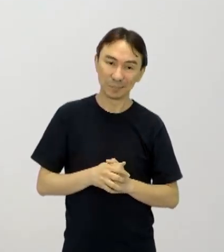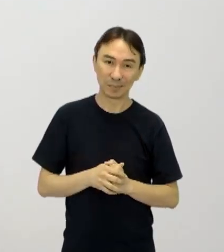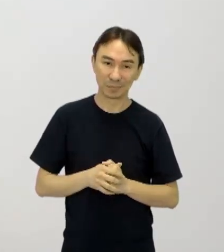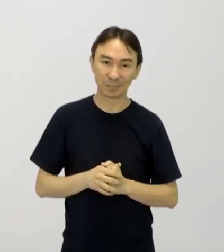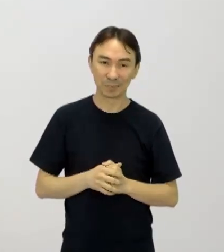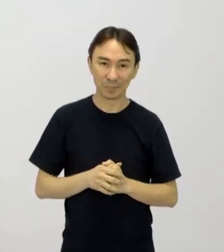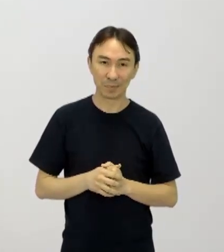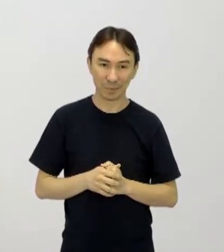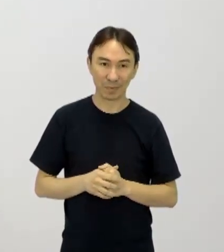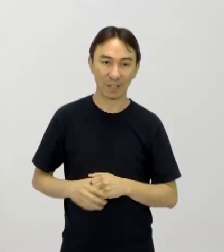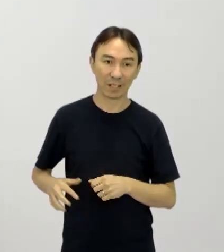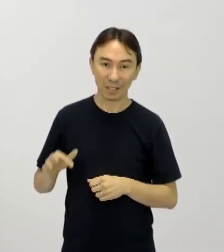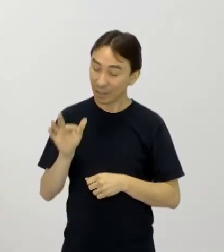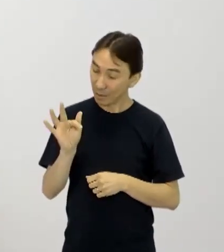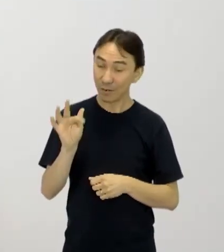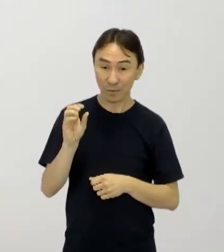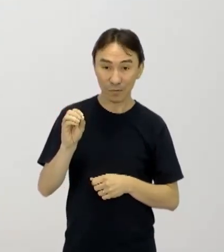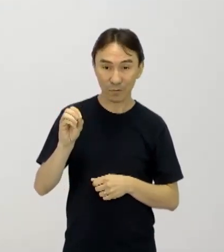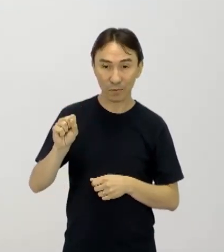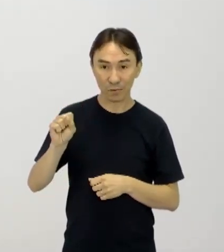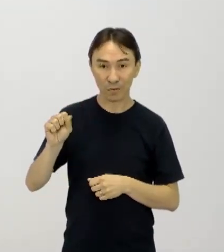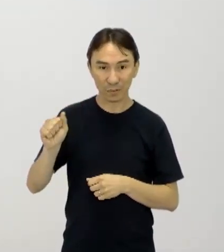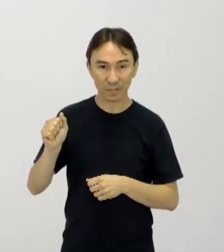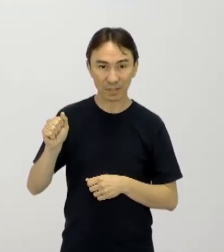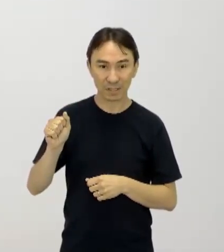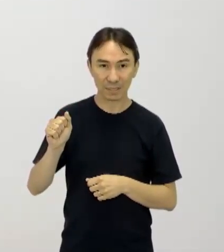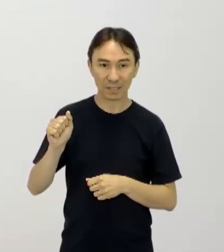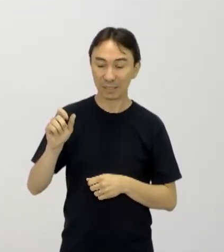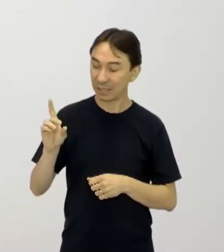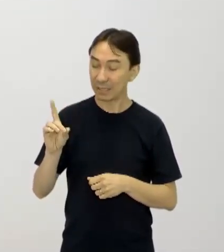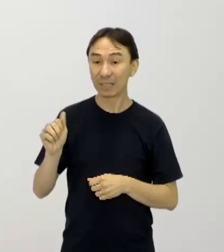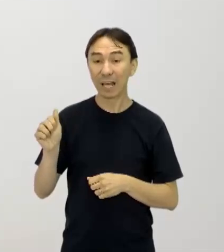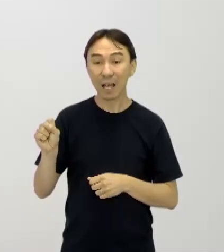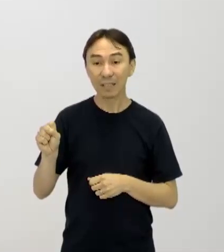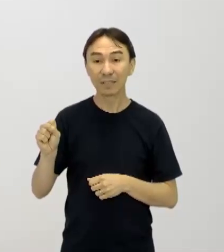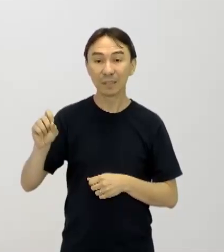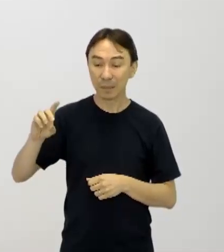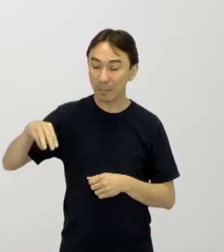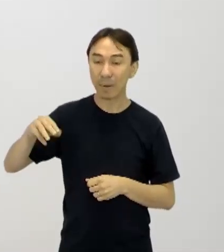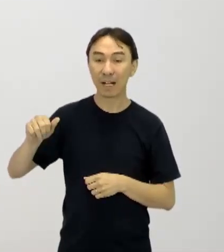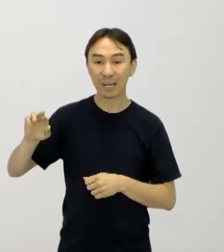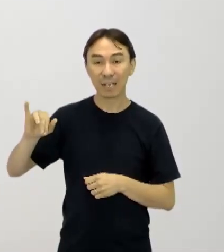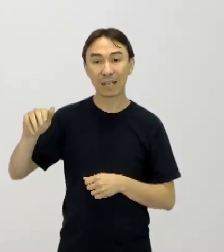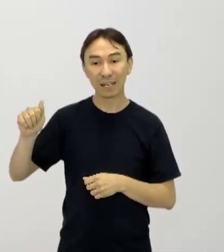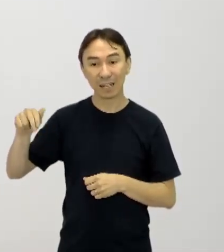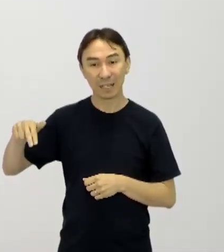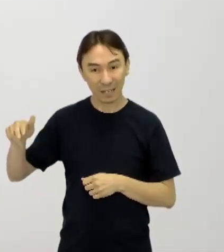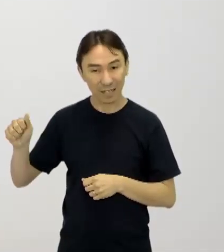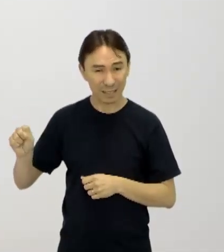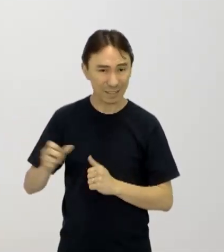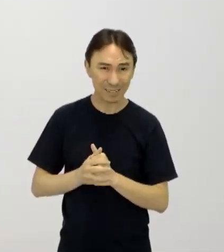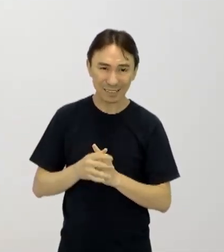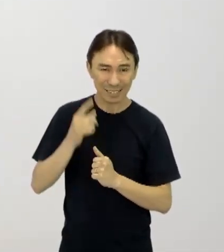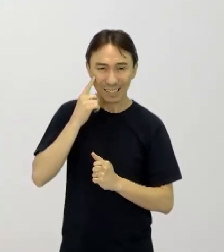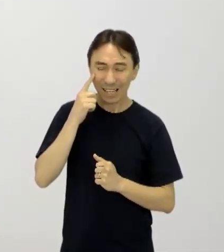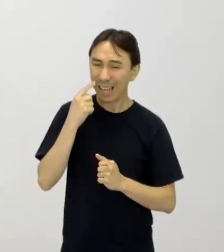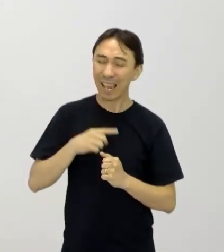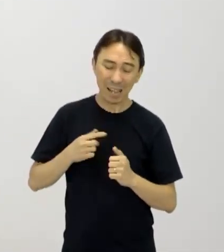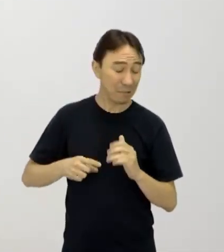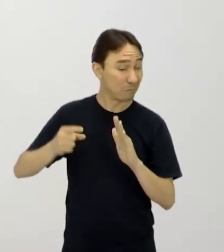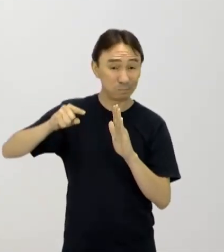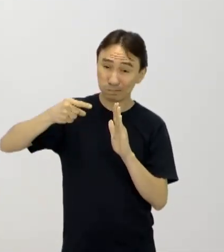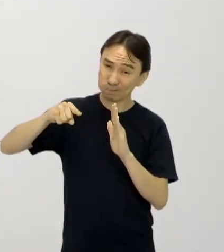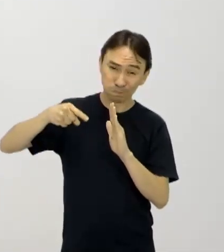A Fossa das Marianas é o ponto mais baixo, mais profundo, é a depressão que a gente